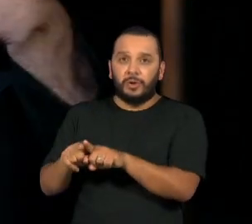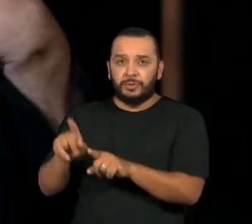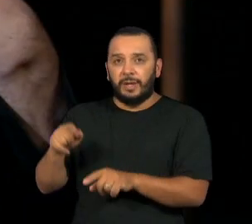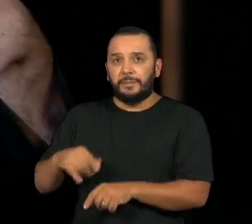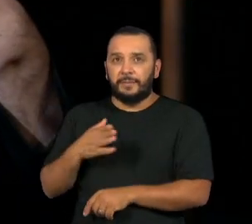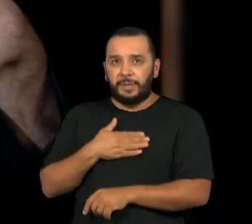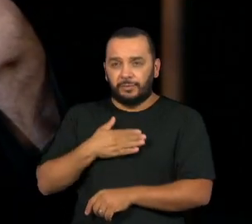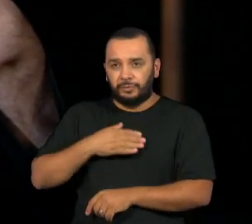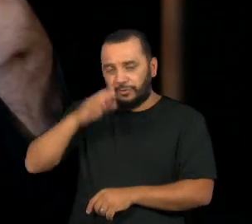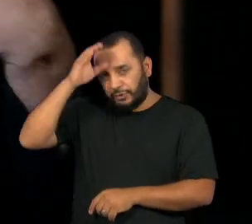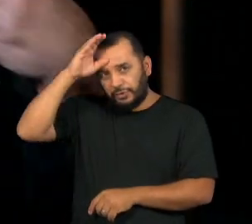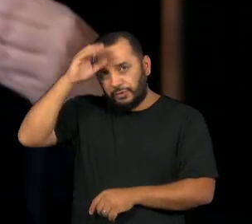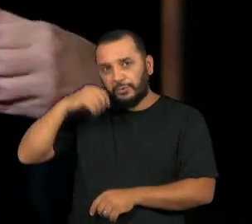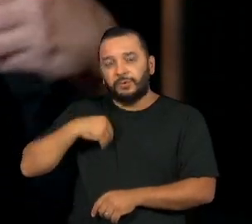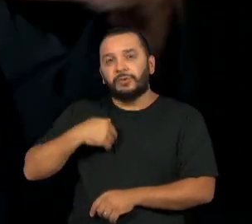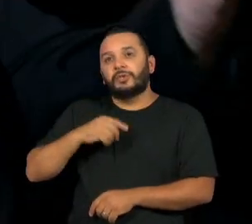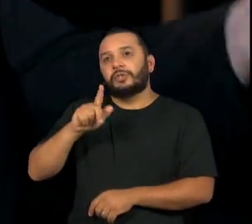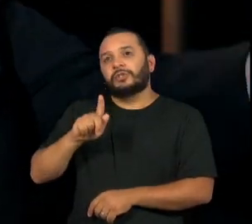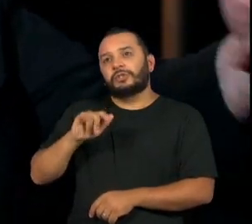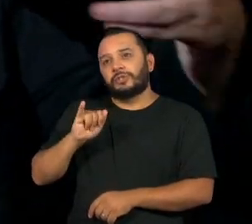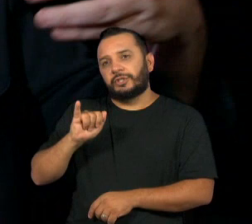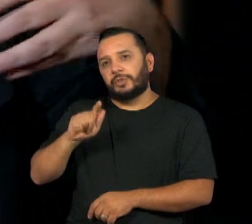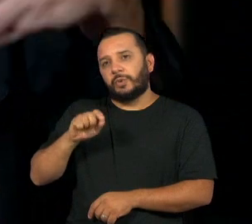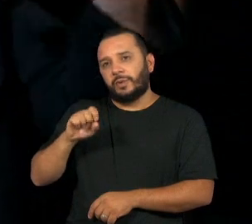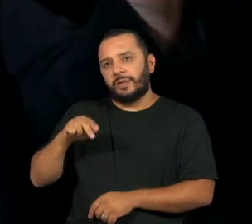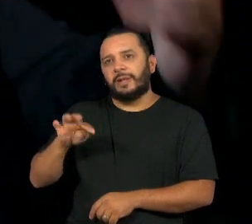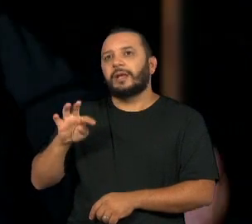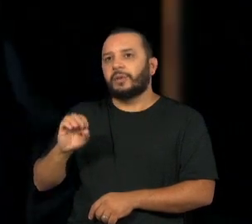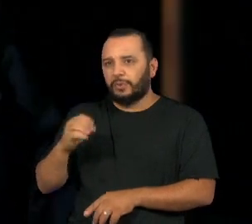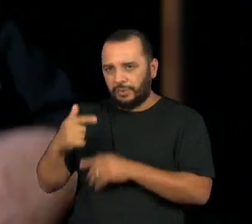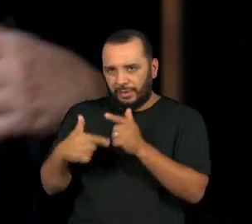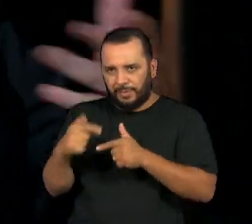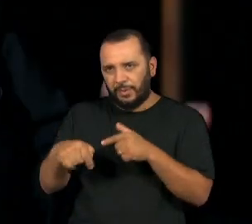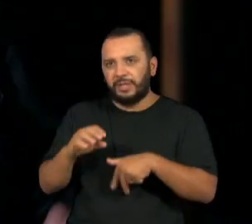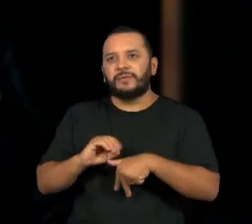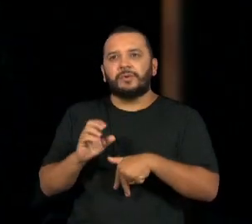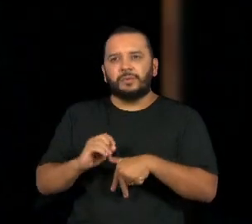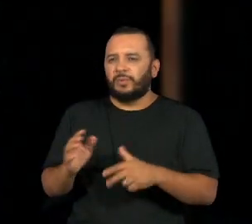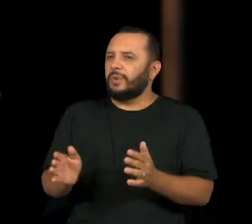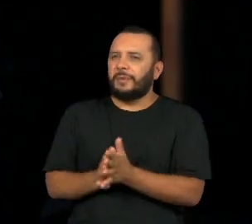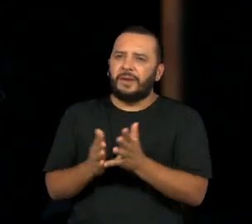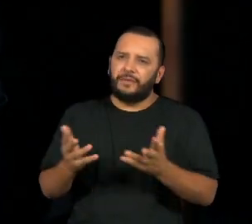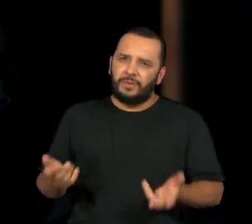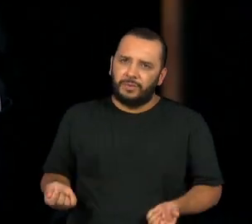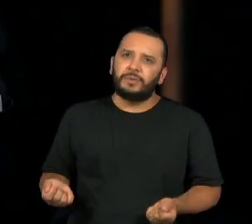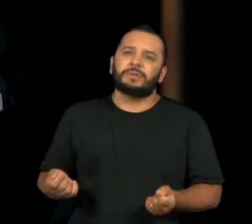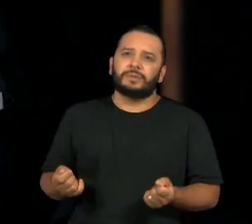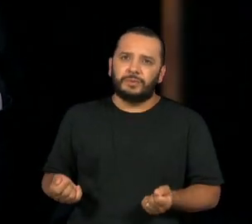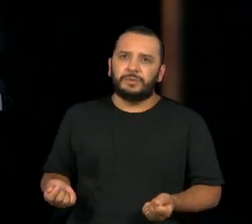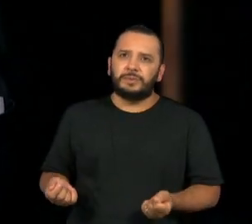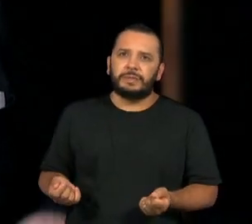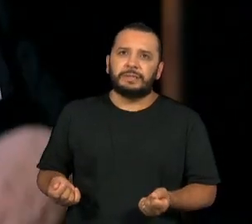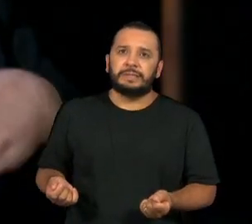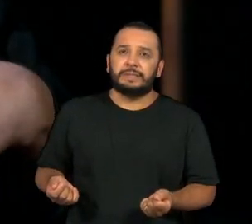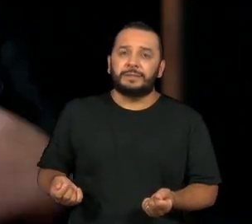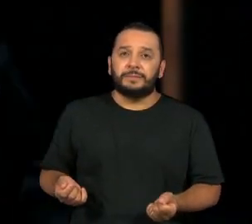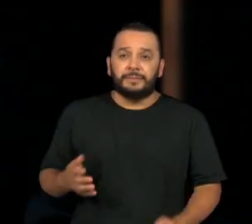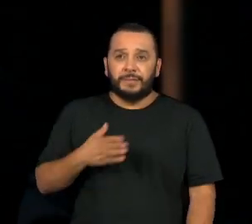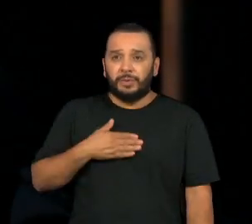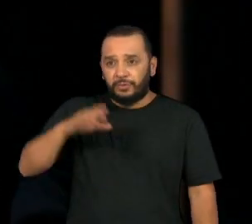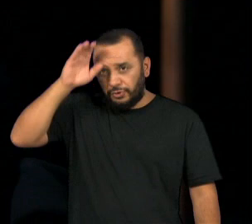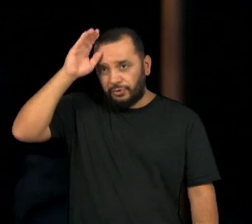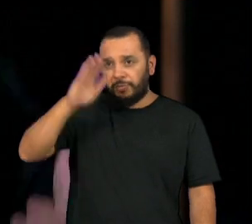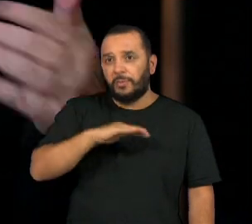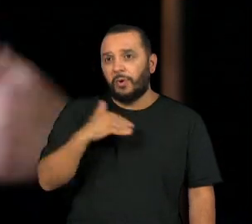tio Gigoneto. Tio Gigoneto trabalhou na TV Cultura. Sim. Maravilhoso, tio Gigoneto também. Que o tio Gigoneto